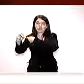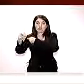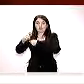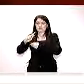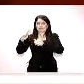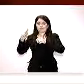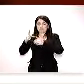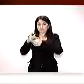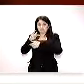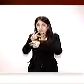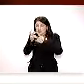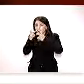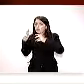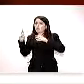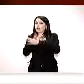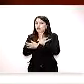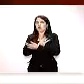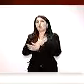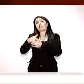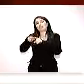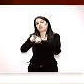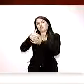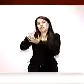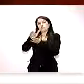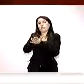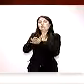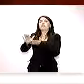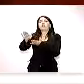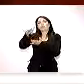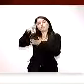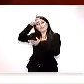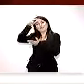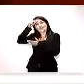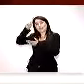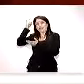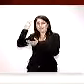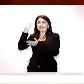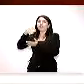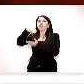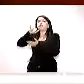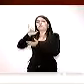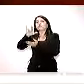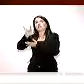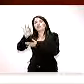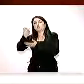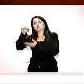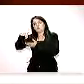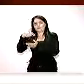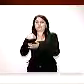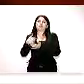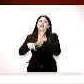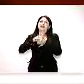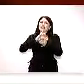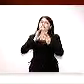responsável Milton Carlos de Melo Prefeito à época e ainda no Exercício do cargo relatórios e votos